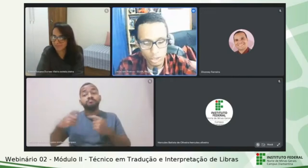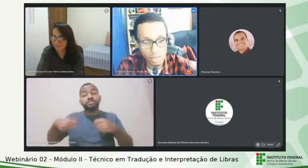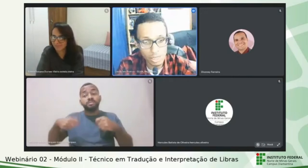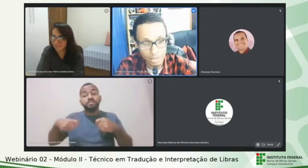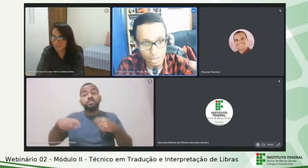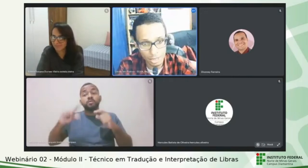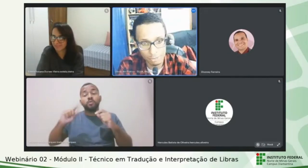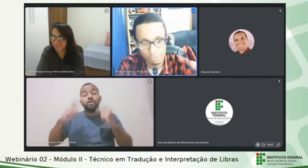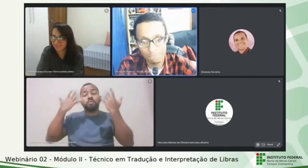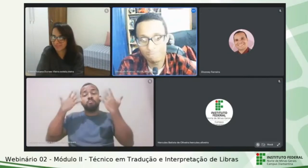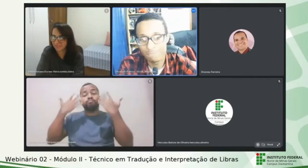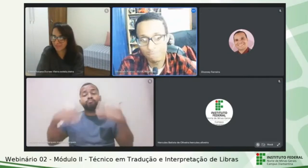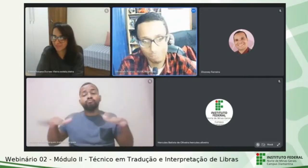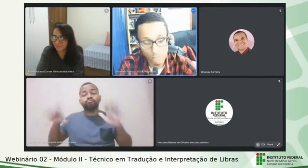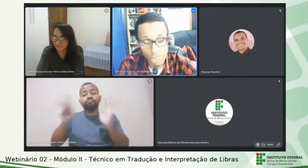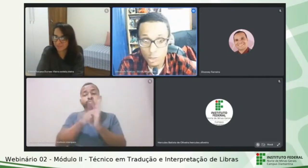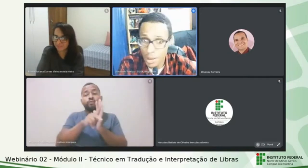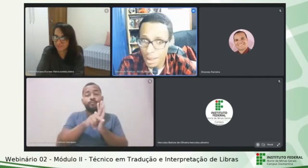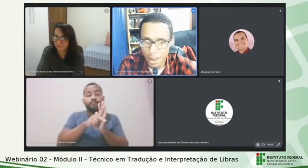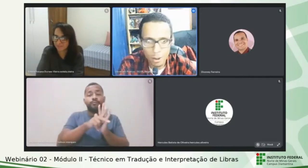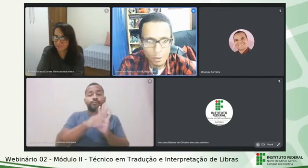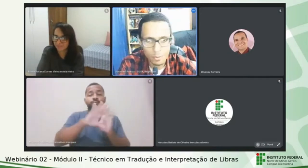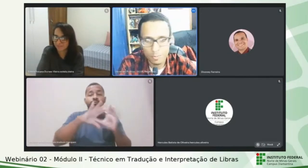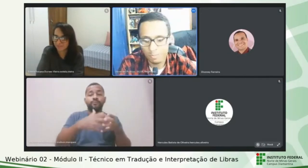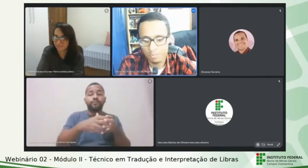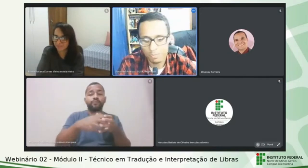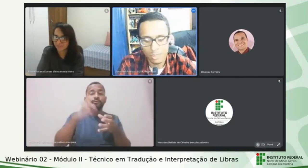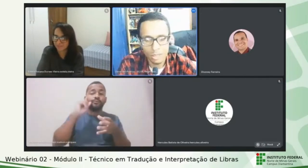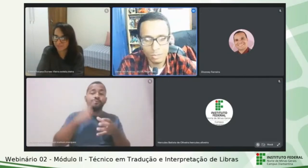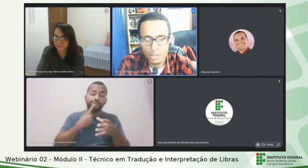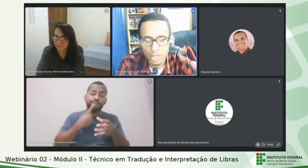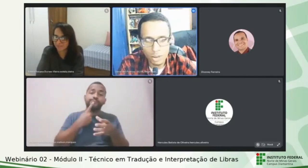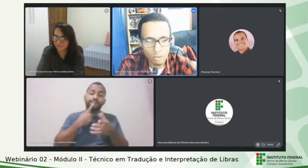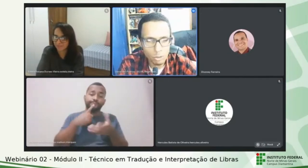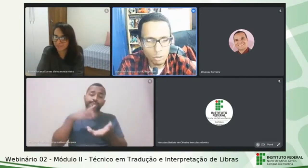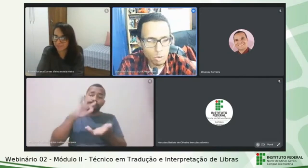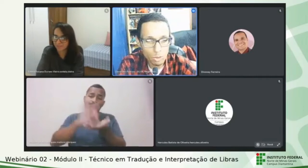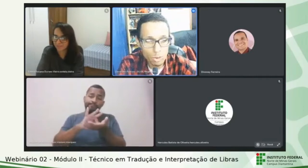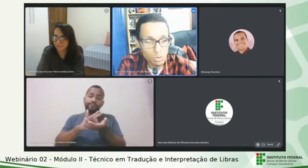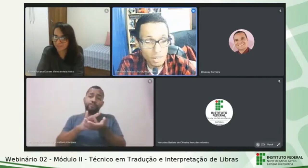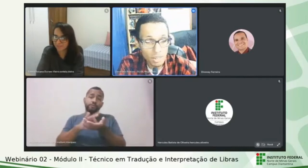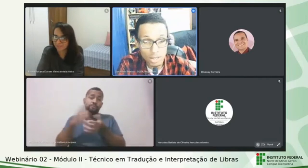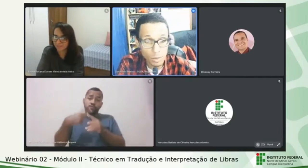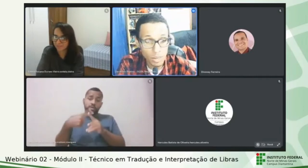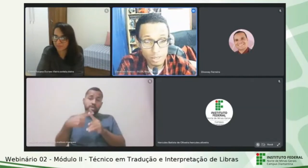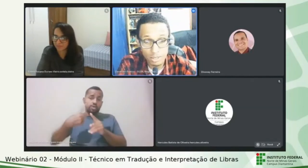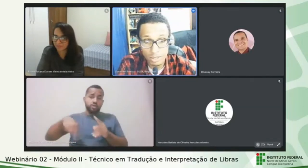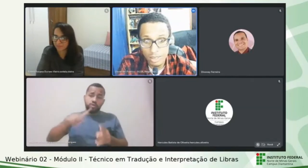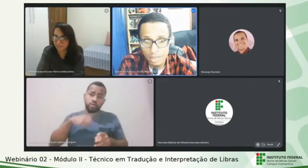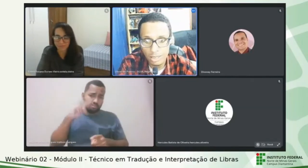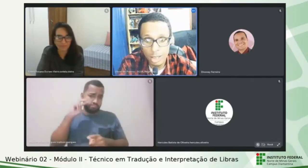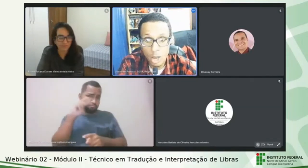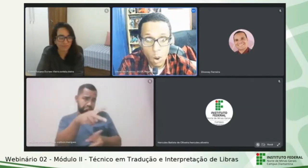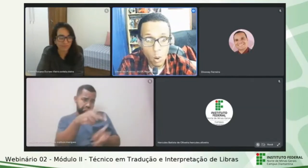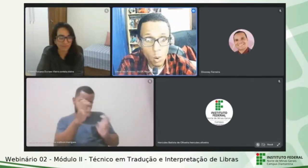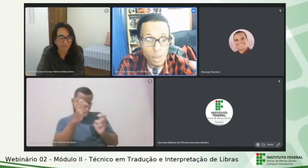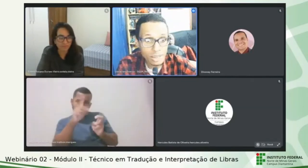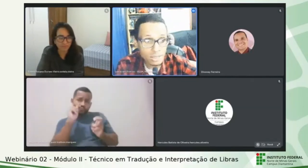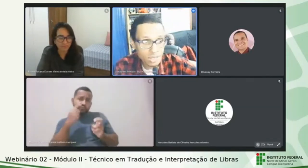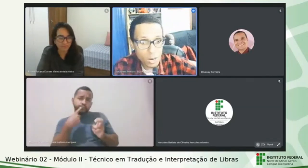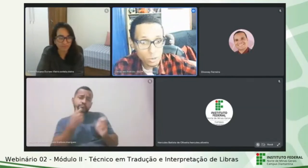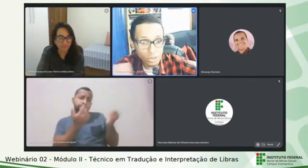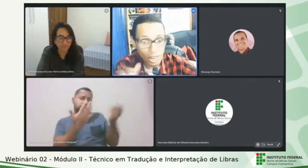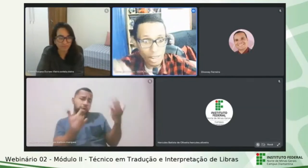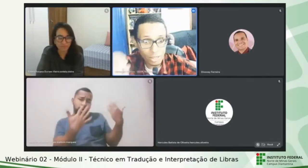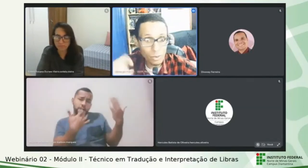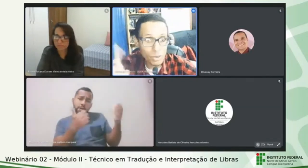surda utiliza. Isso é real. Você não vê os surdos conversando entre si ou eles